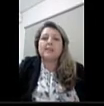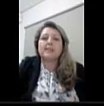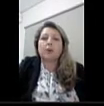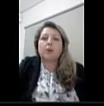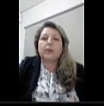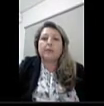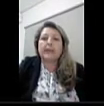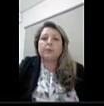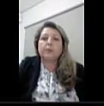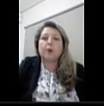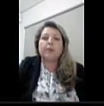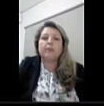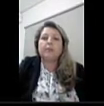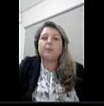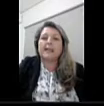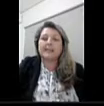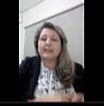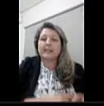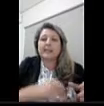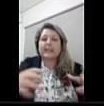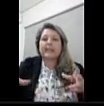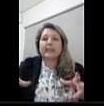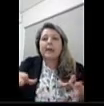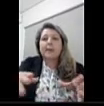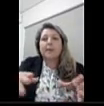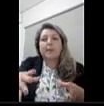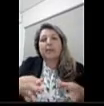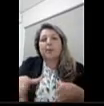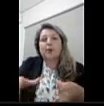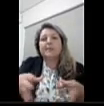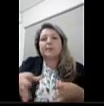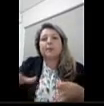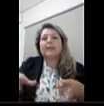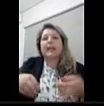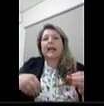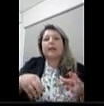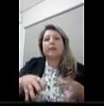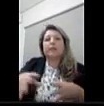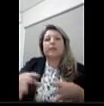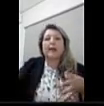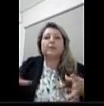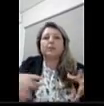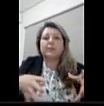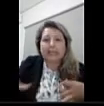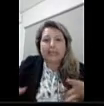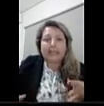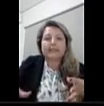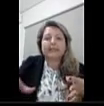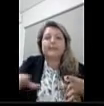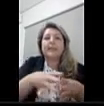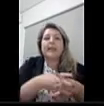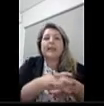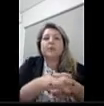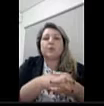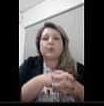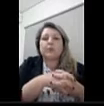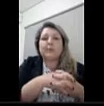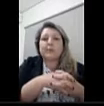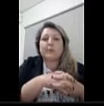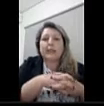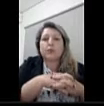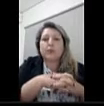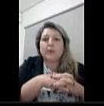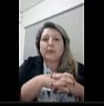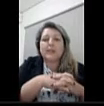utilizar um alfabeto móvel, massinha, né? Para que ela possa modelar o formato da letra. Isso